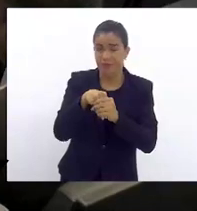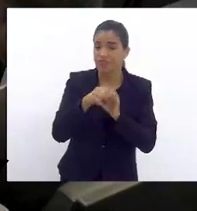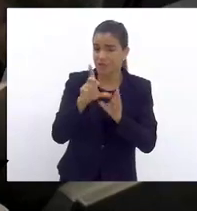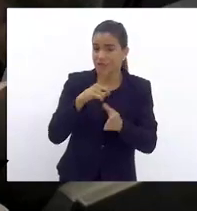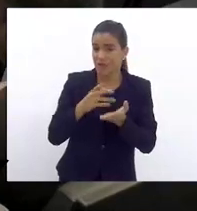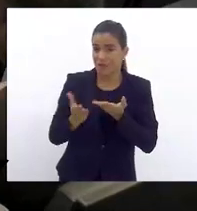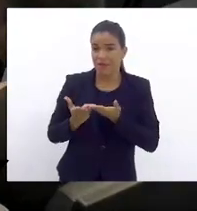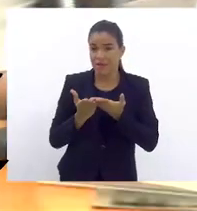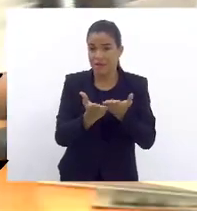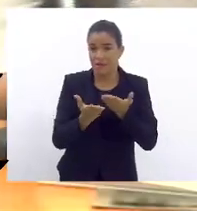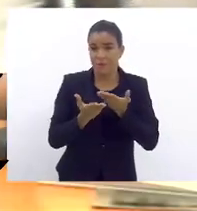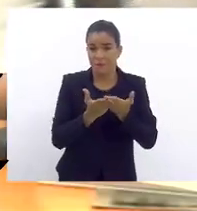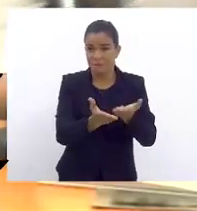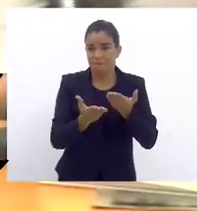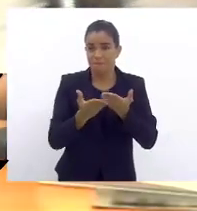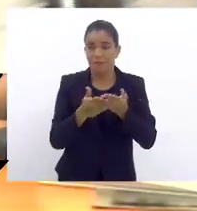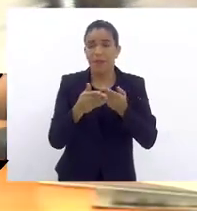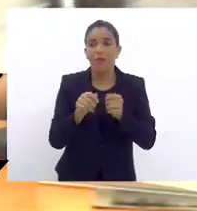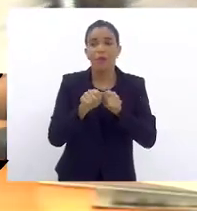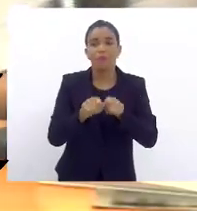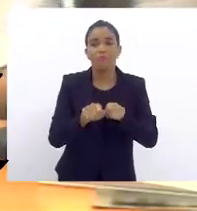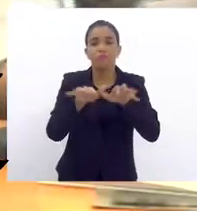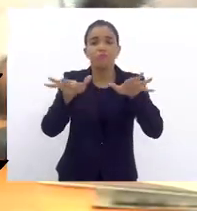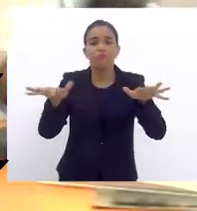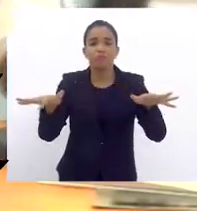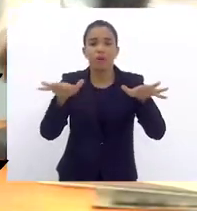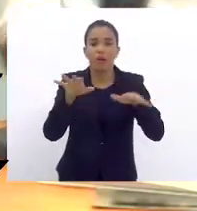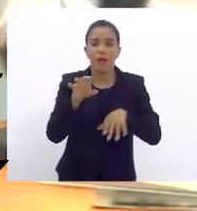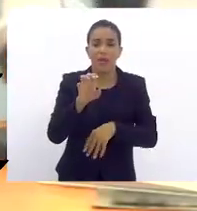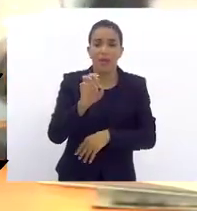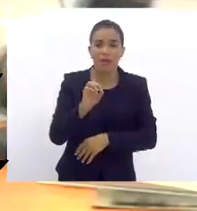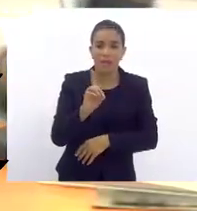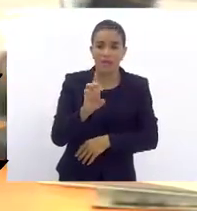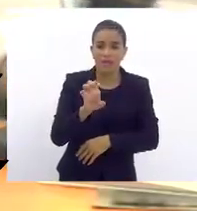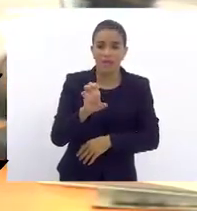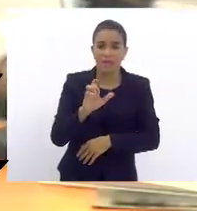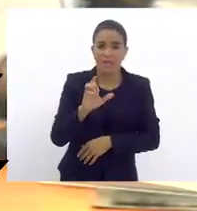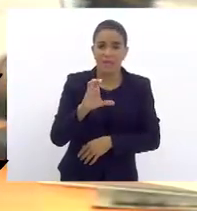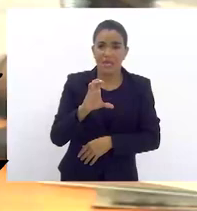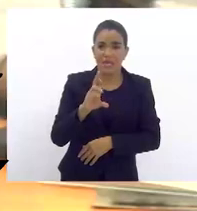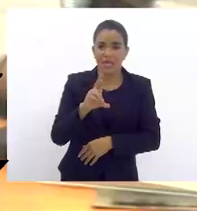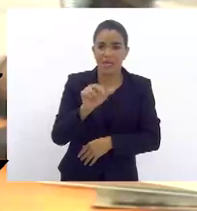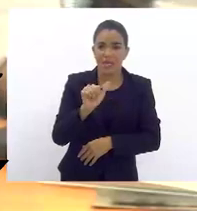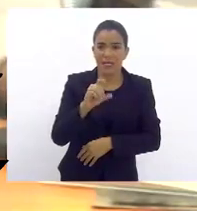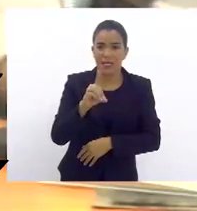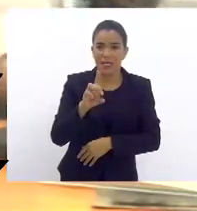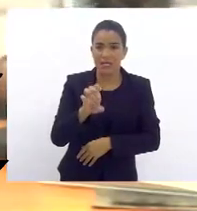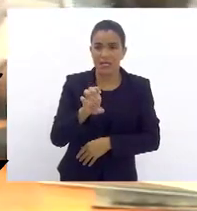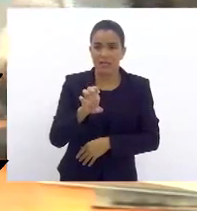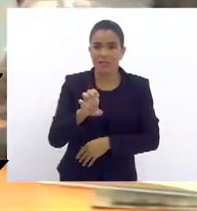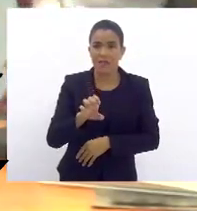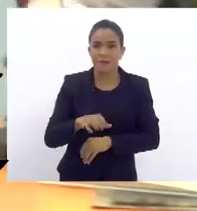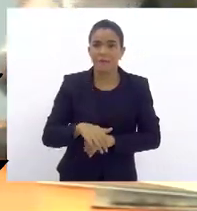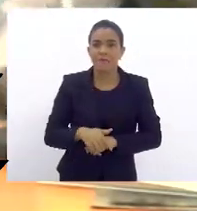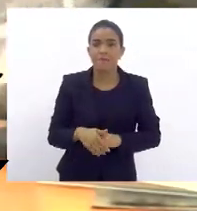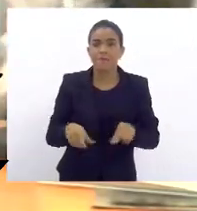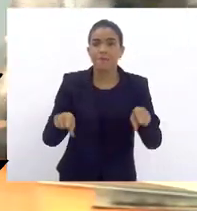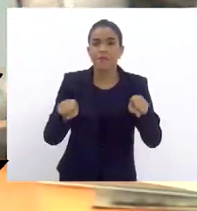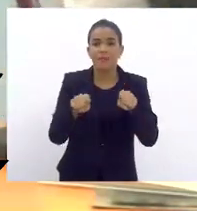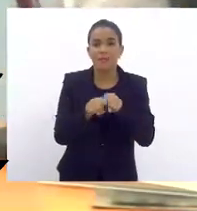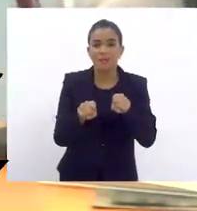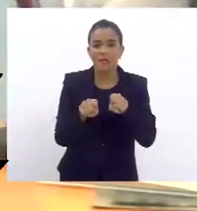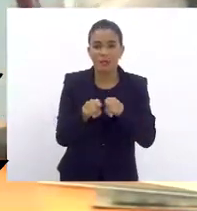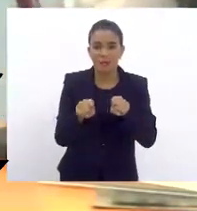encaminhamentos a expansão do decade para as regiões com maiores vinte e também né